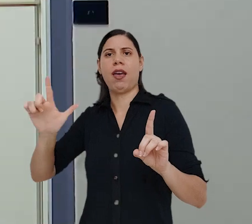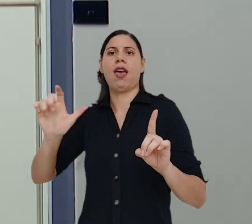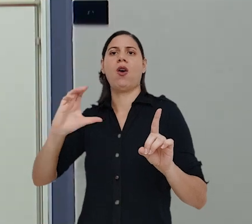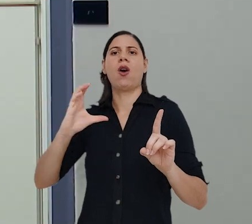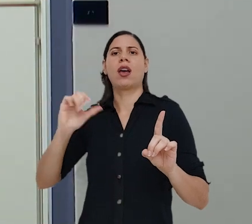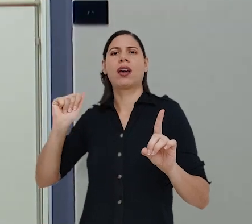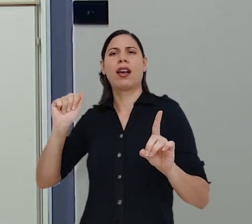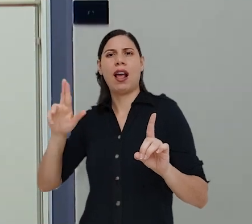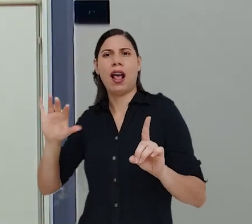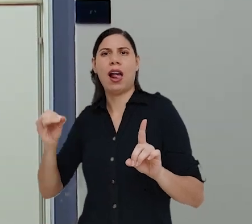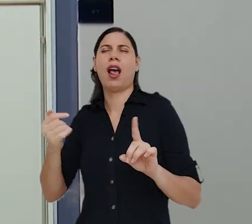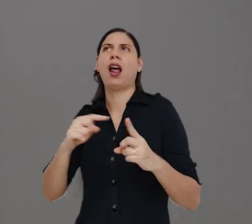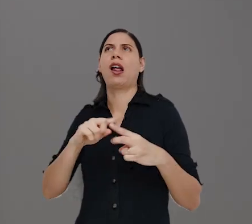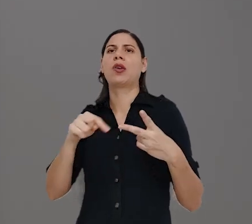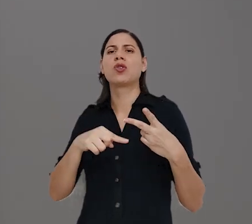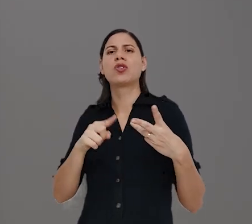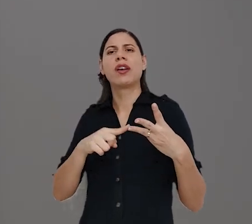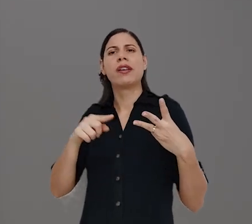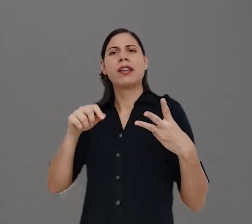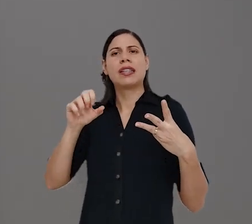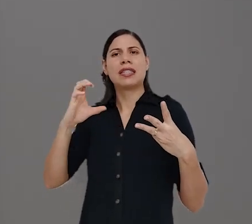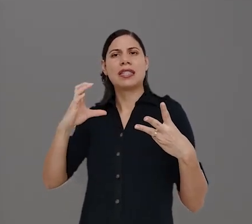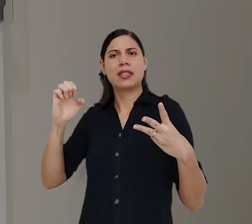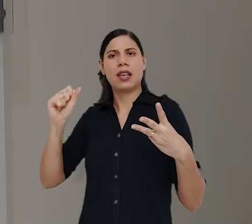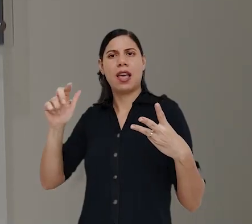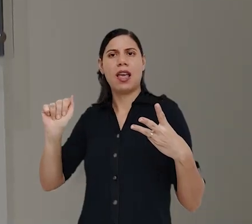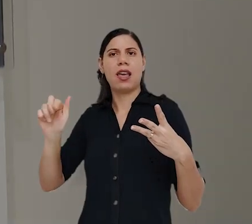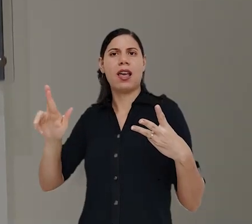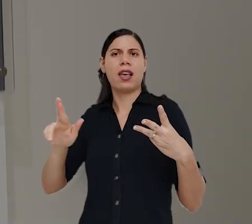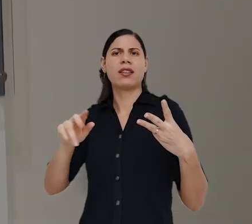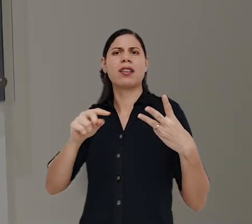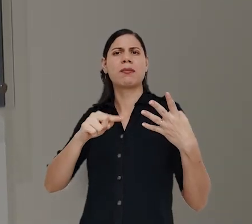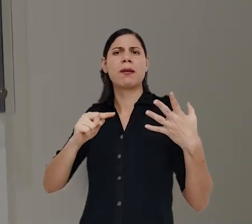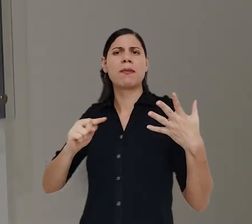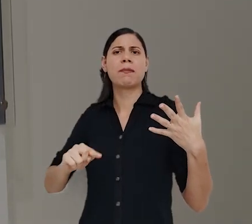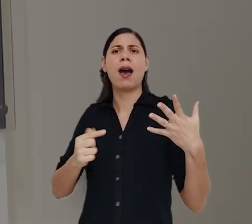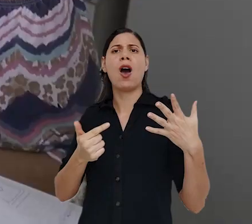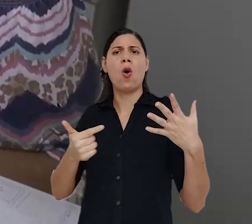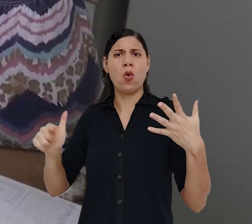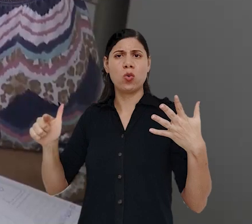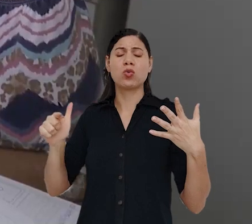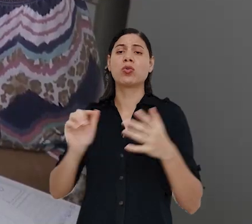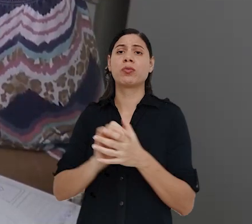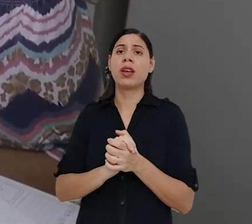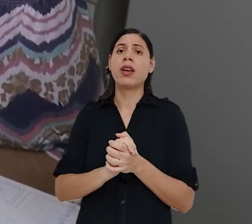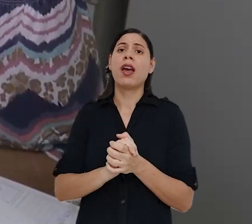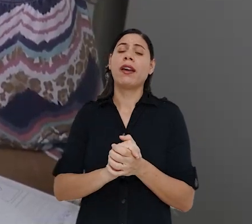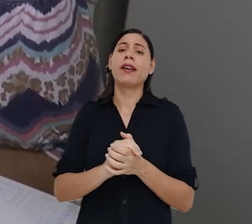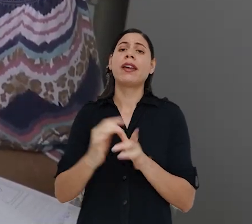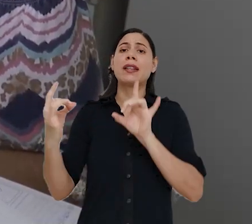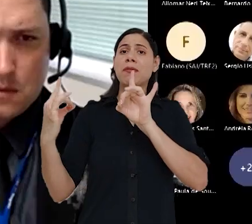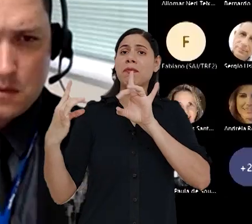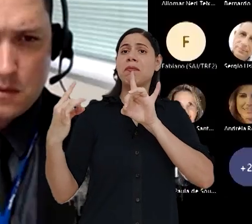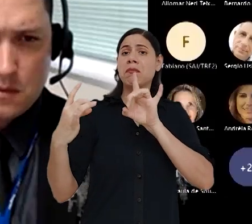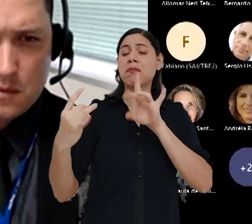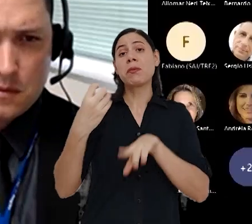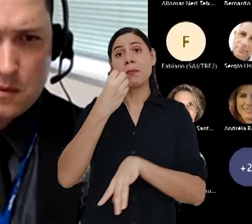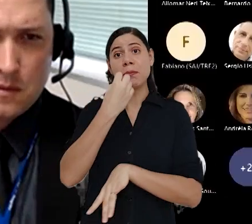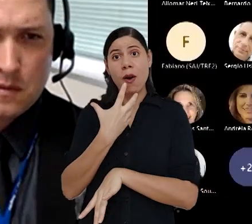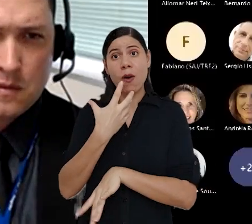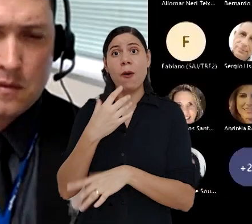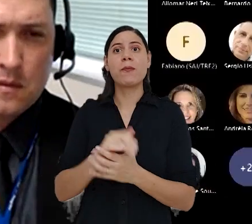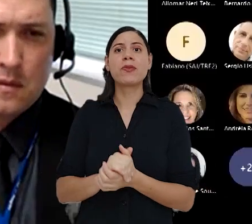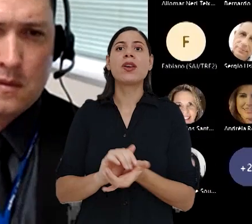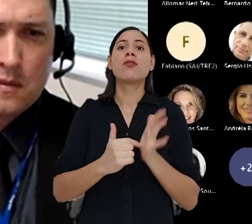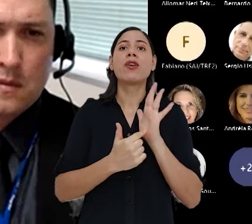Carlos Augusto Pires Brandão, César Jataí, Gilda Sigmaringa Seixas, e o feedback é positivo. O sistema